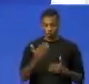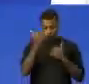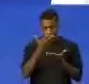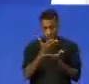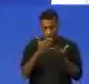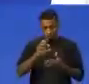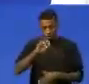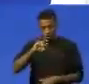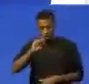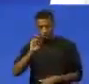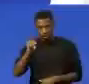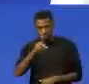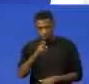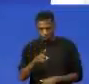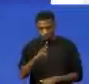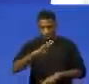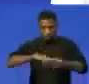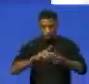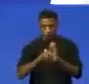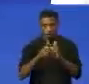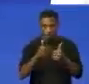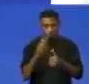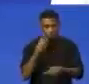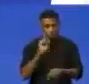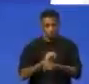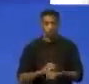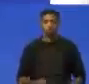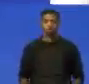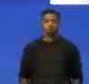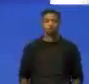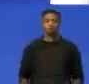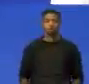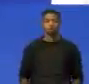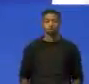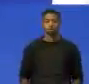Obrigado, Eurico. Continuaremos com a matemática. Aguardem.